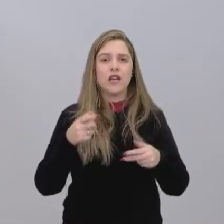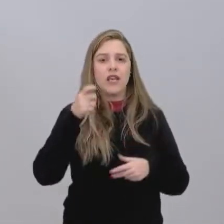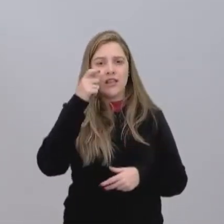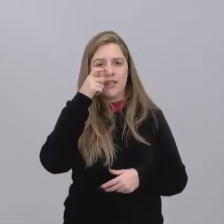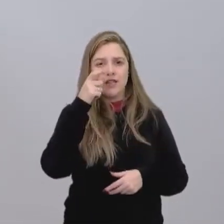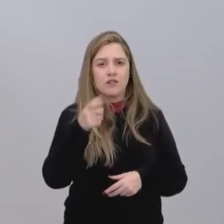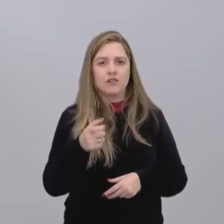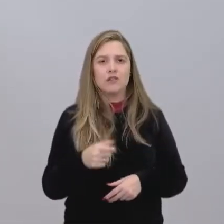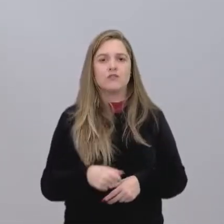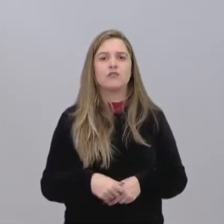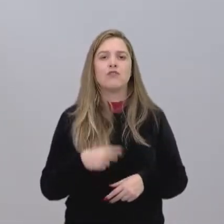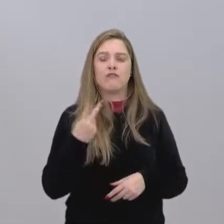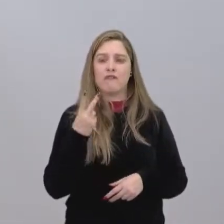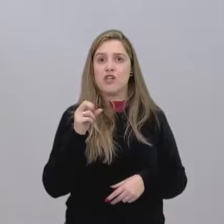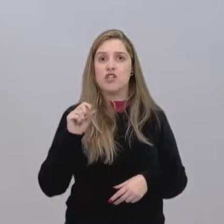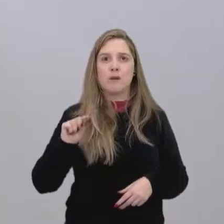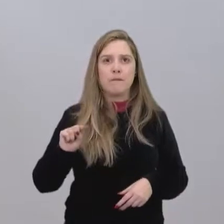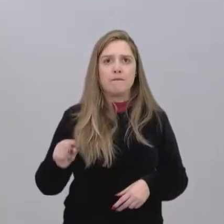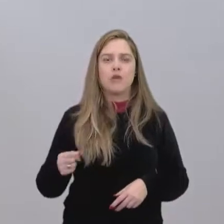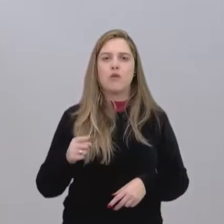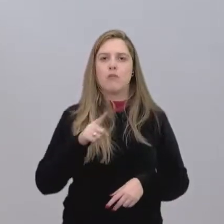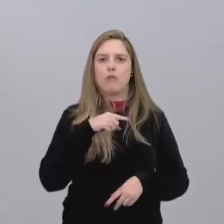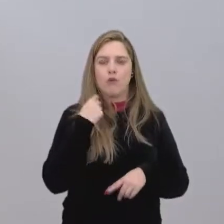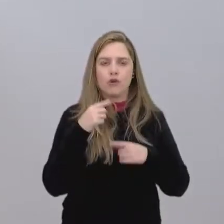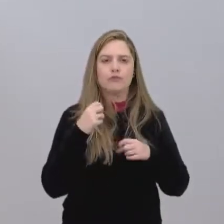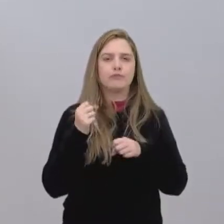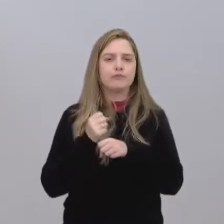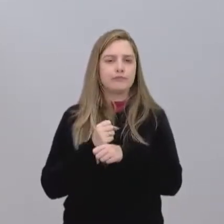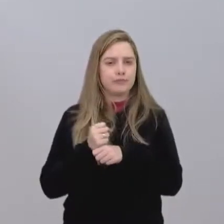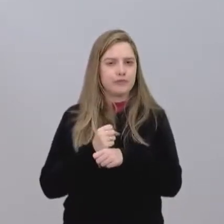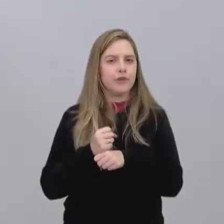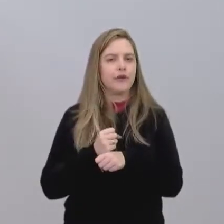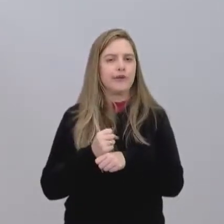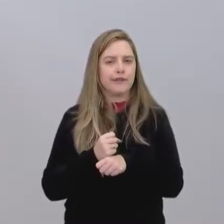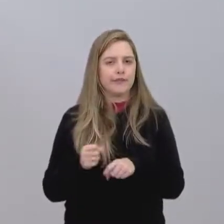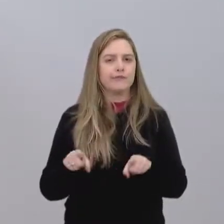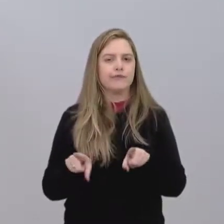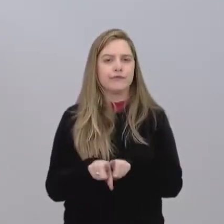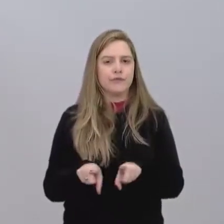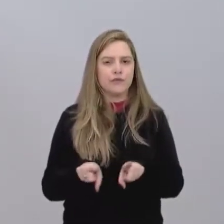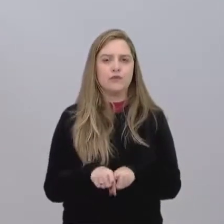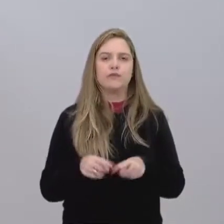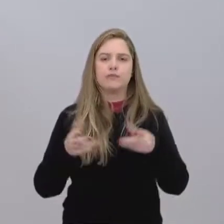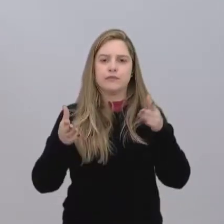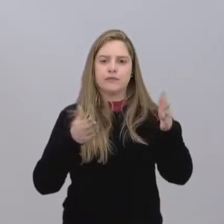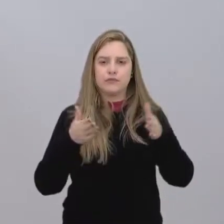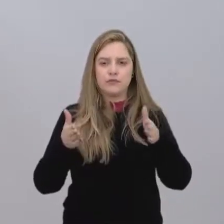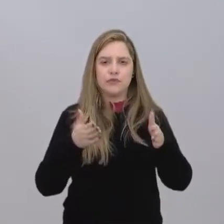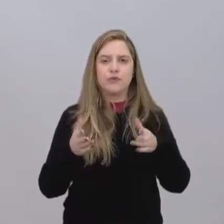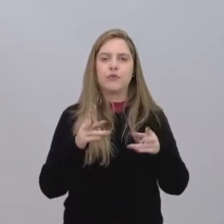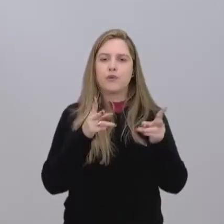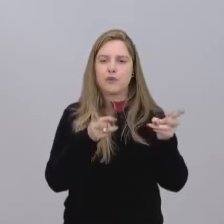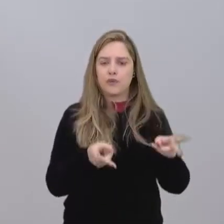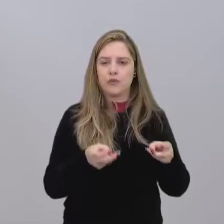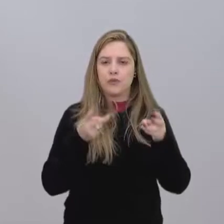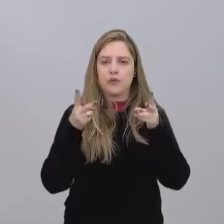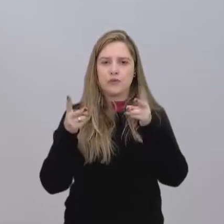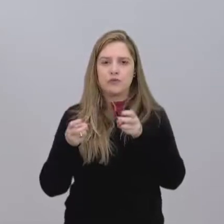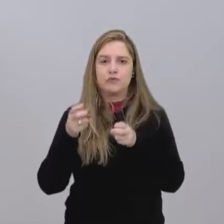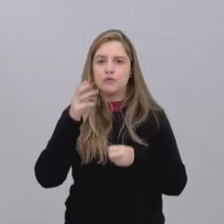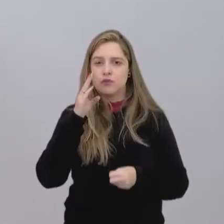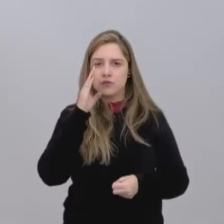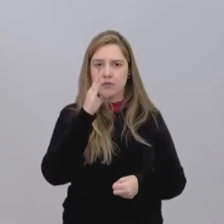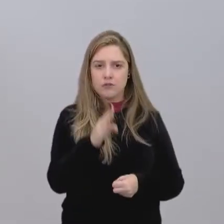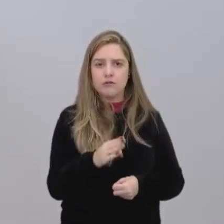né, 20 mil mortes por ano é bastante gente morrendo aí por meio do consumo, muitas vezes indireto,